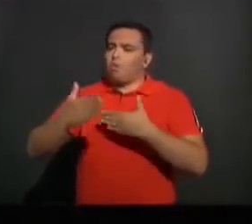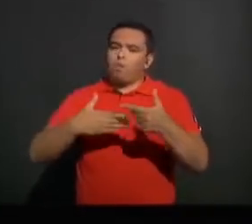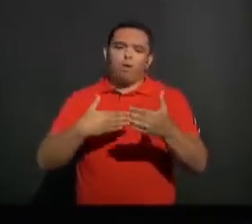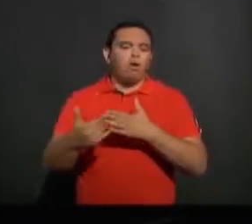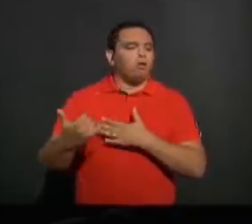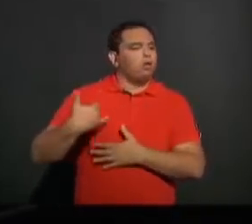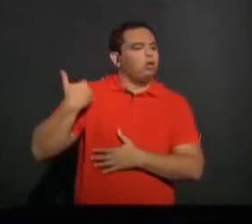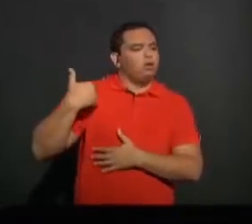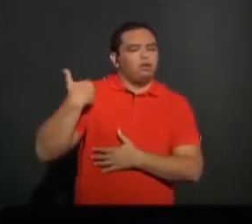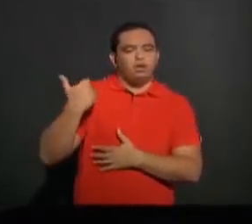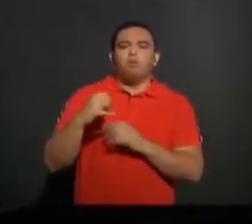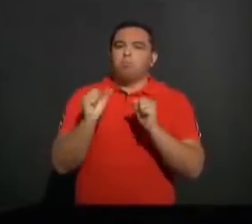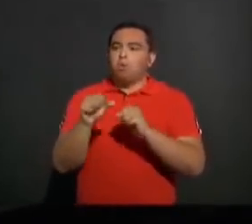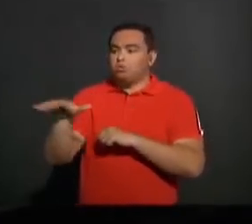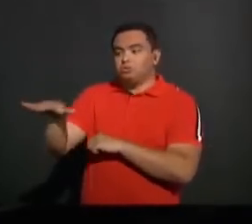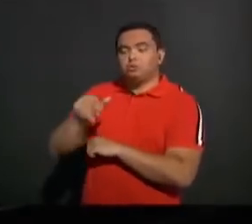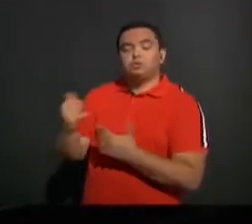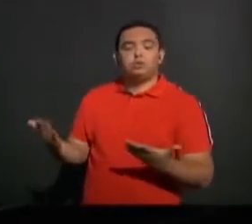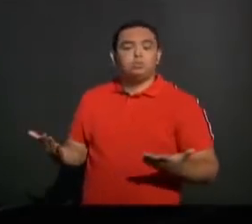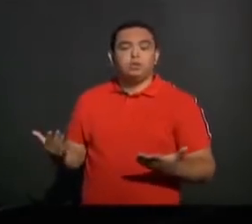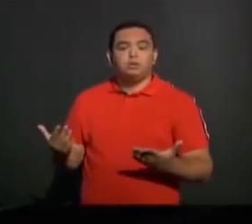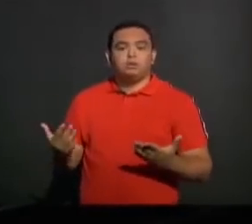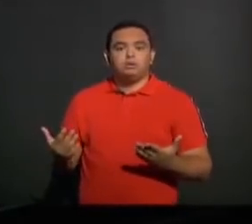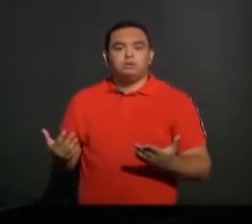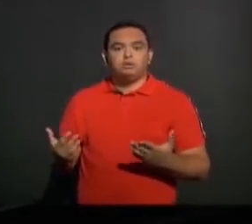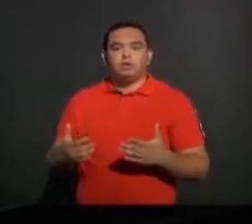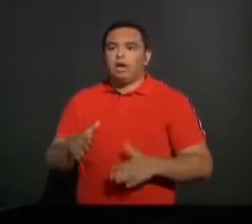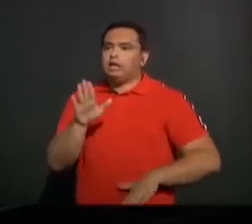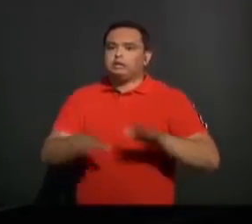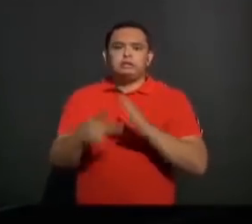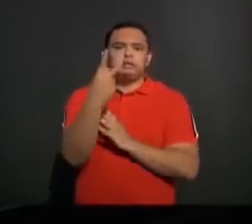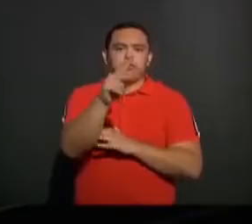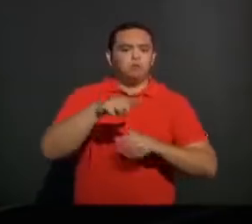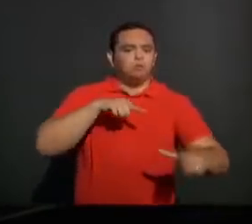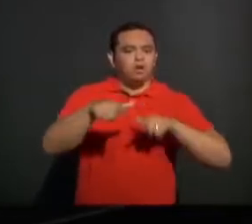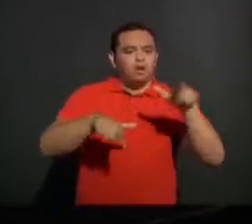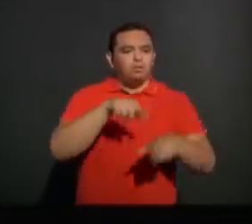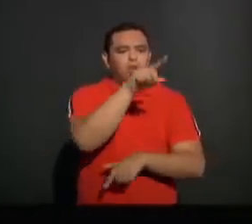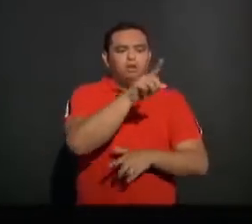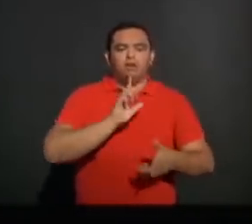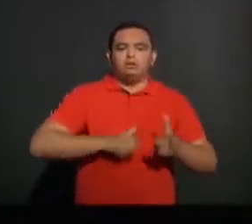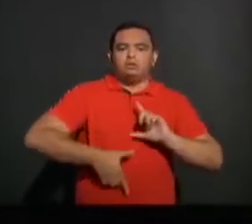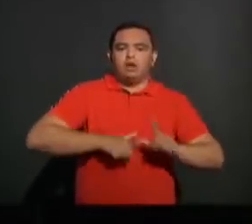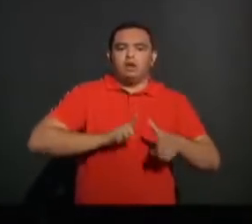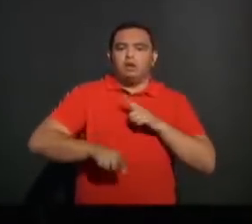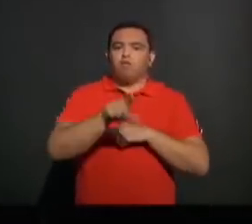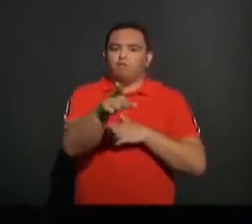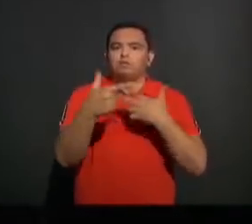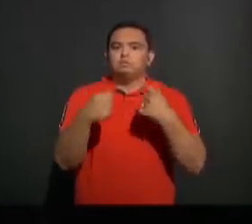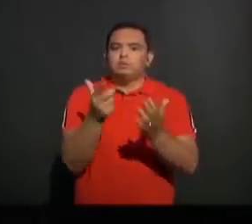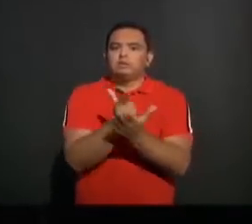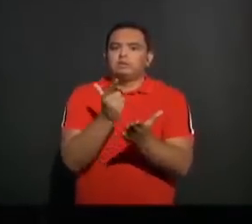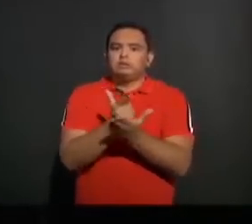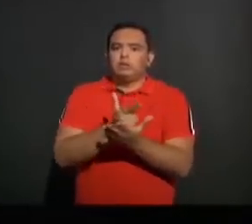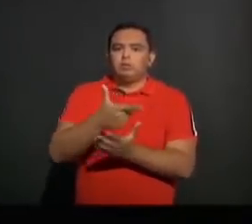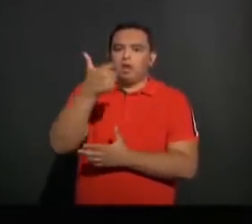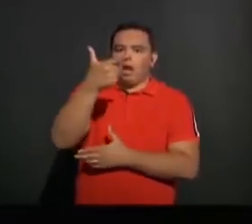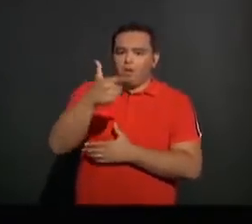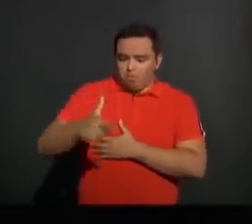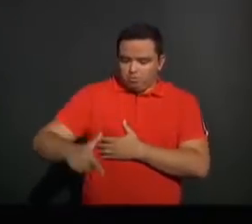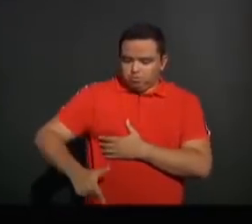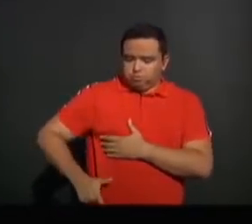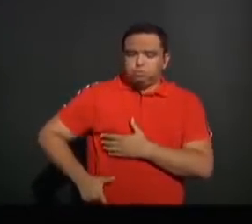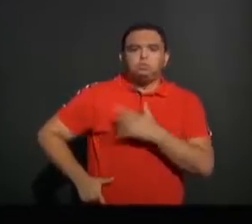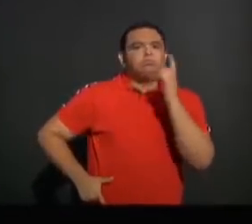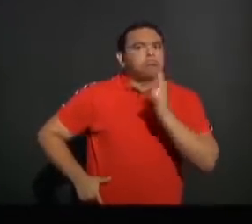eles podem te chamar, e você sabe como é que é? No auge do seu serviço militar em Israel, você tem que andar com a arma 24 horas, então, eu e